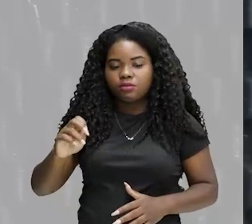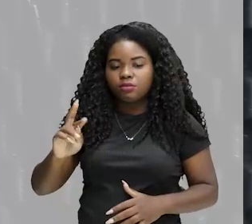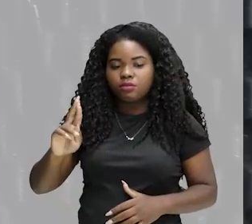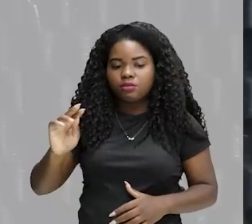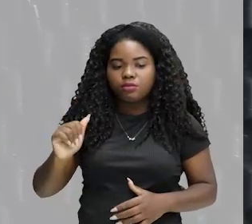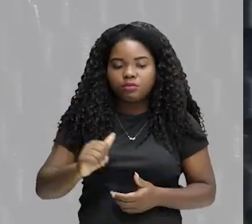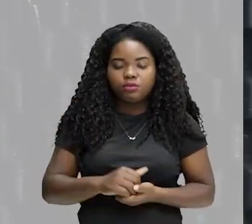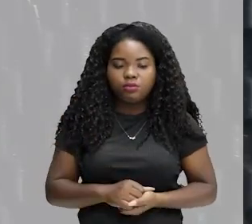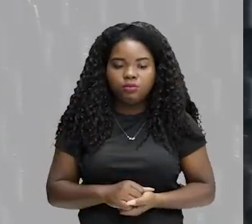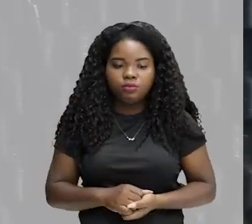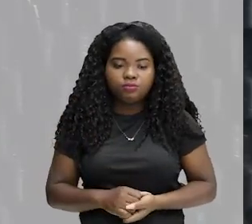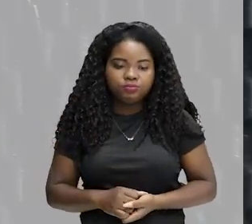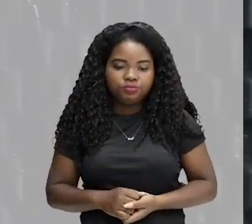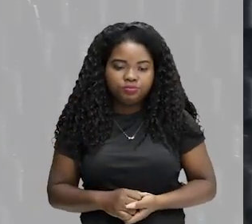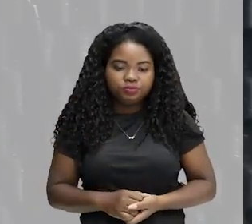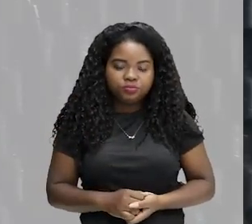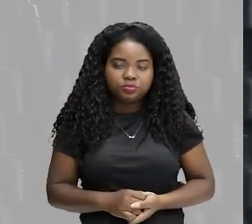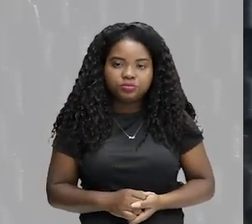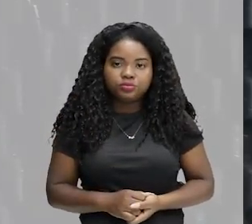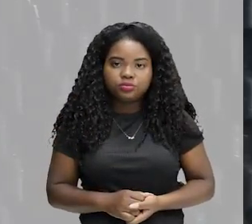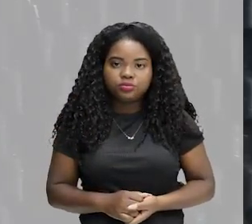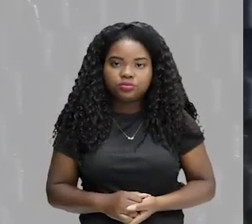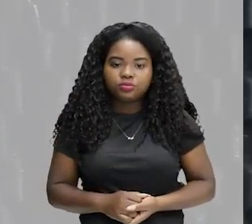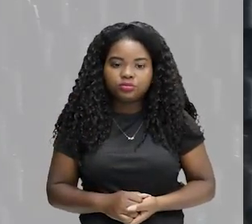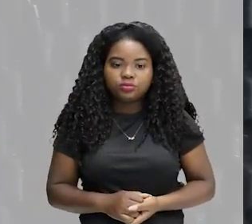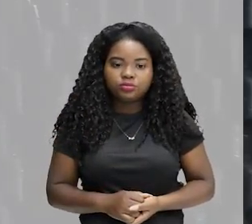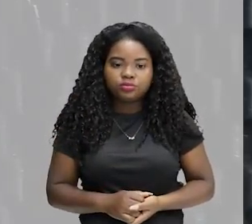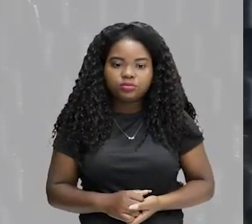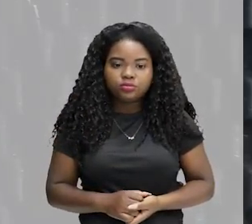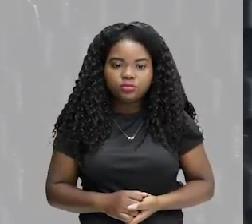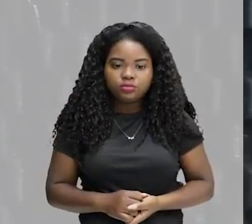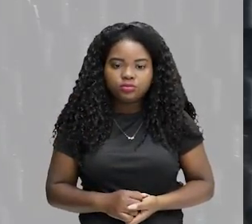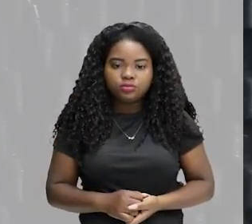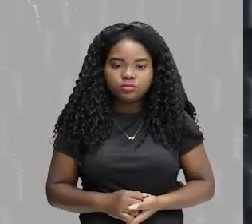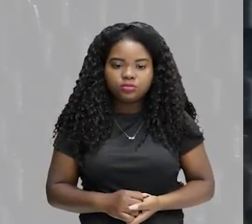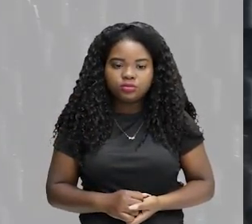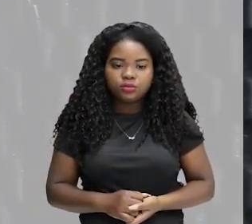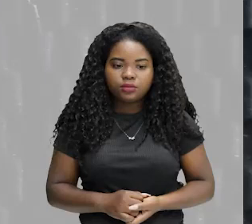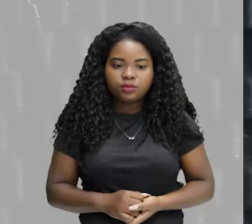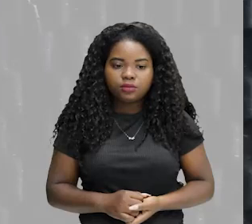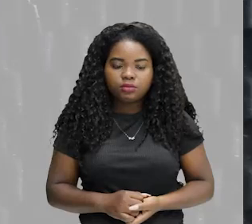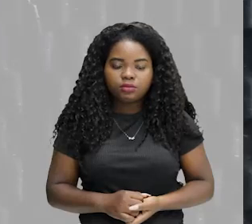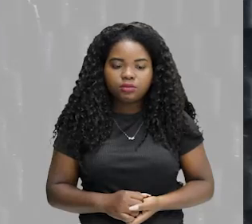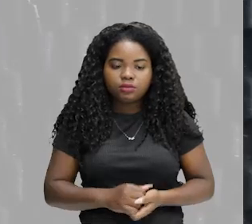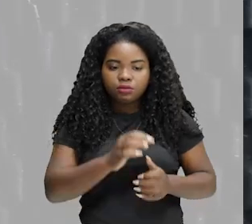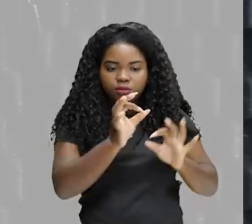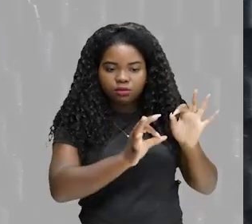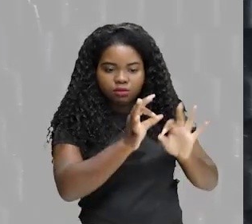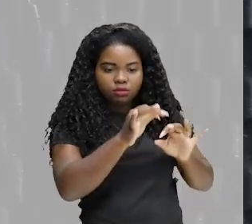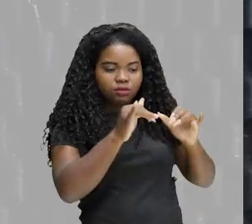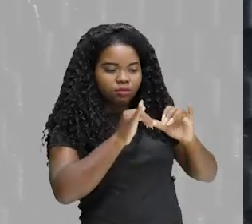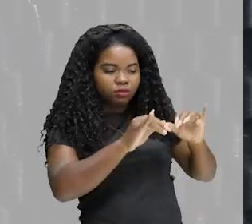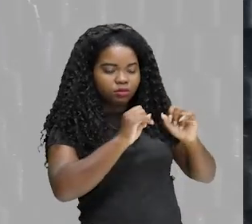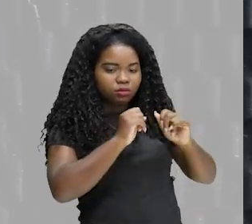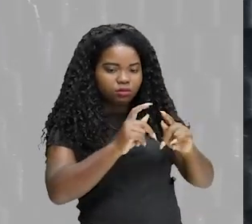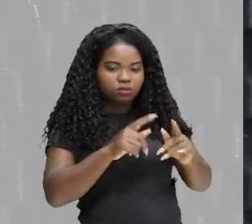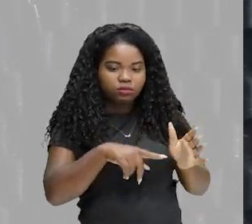bom? E aí, agora, o que eu vou fazer? Agora eu vou começar a coletar as informações, tá, da nossa questão. Ele